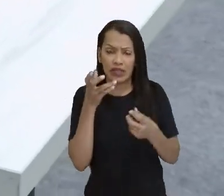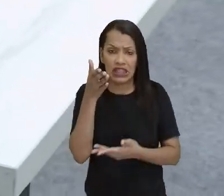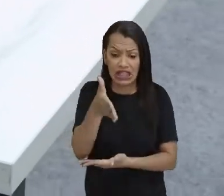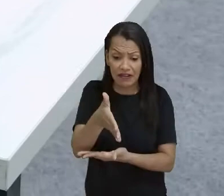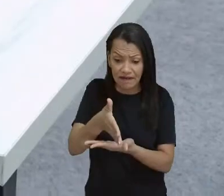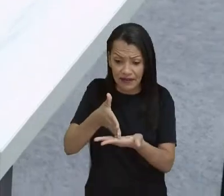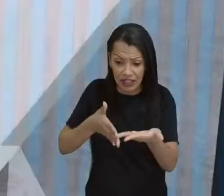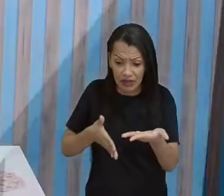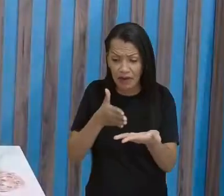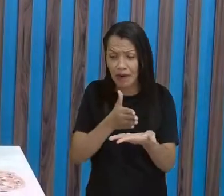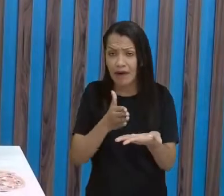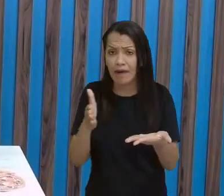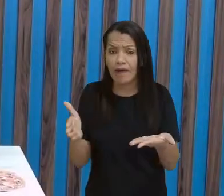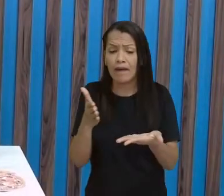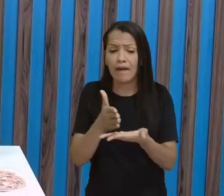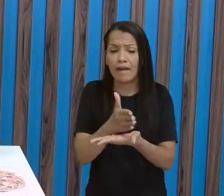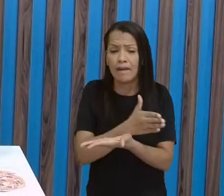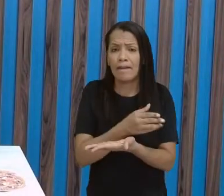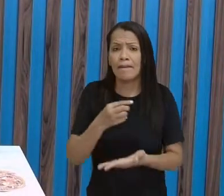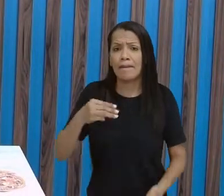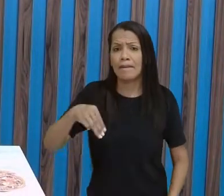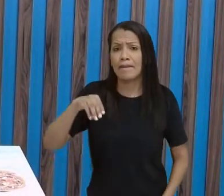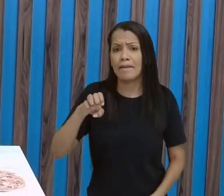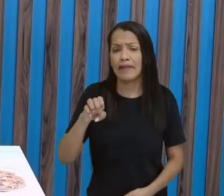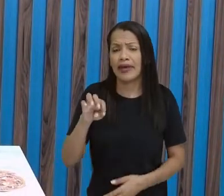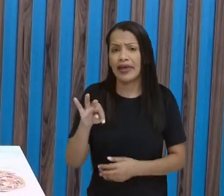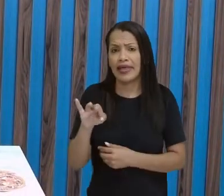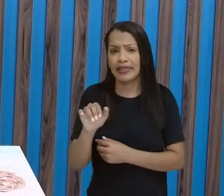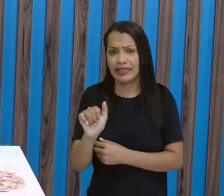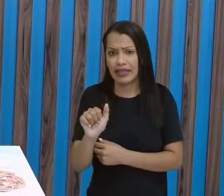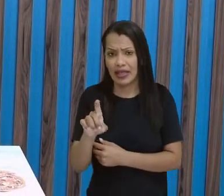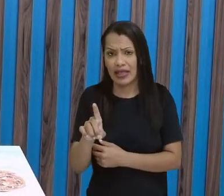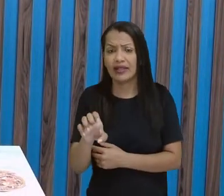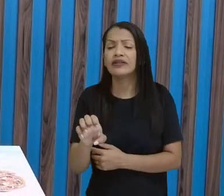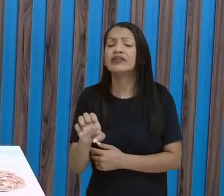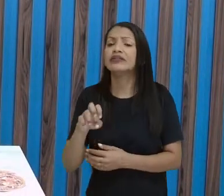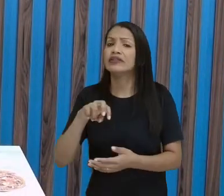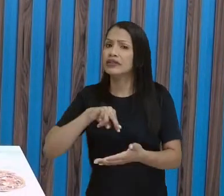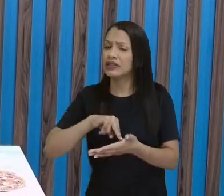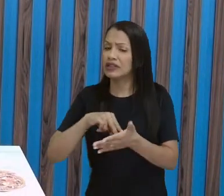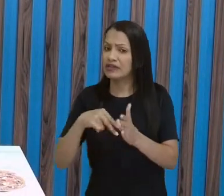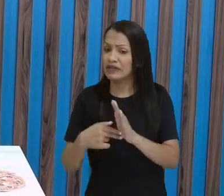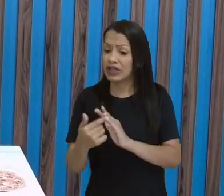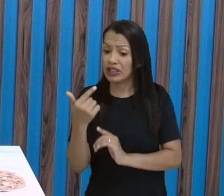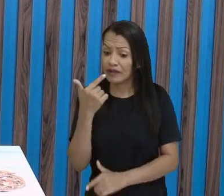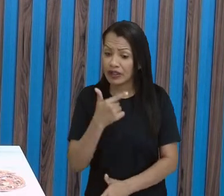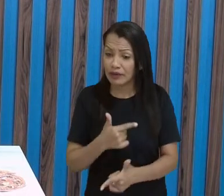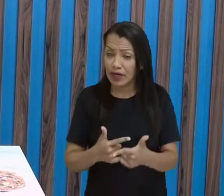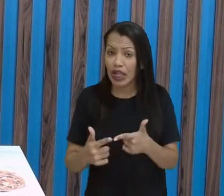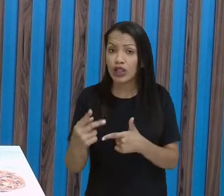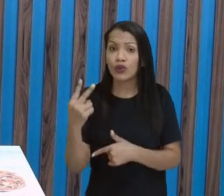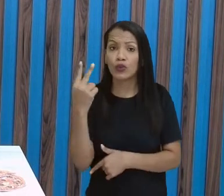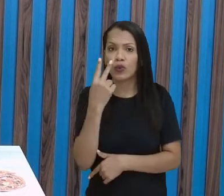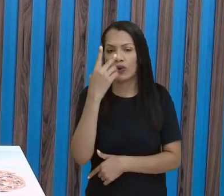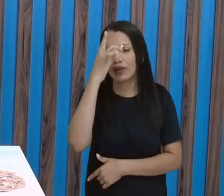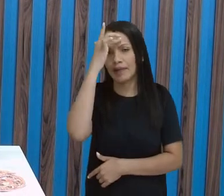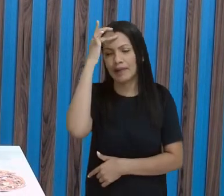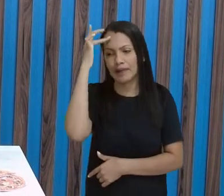estou dividindo para 2 pessoas, né? Então, quando falar em metade, metade é